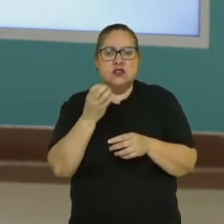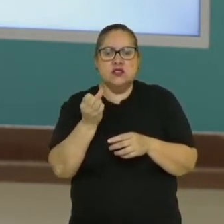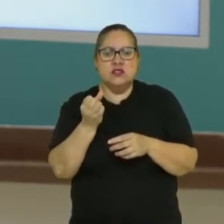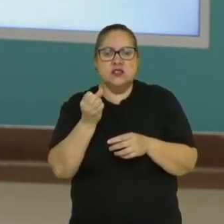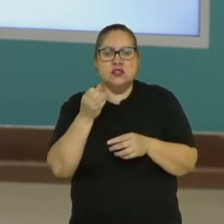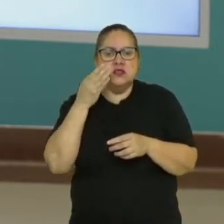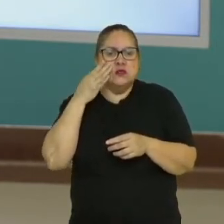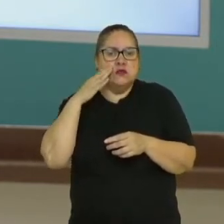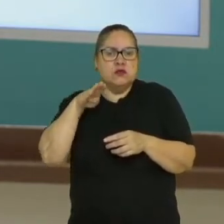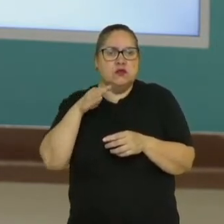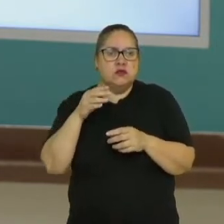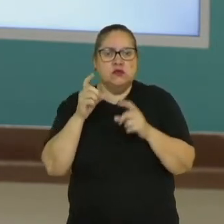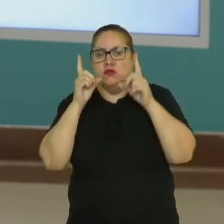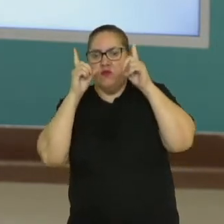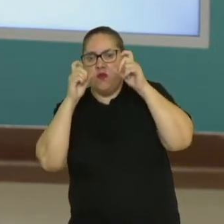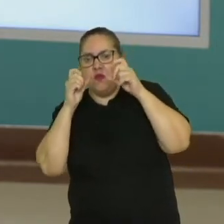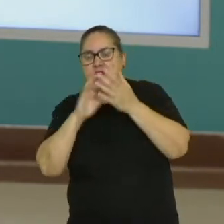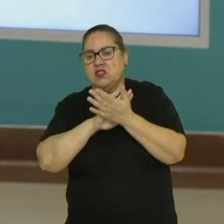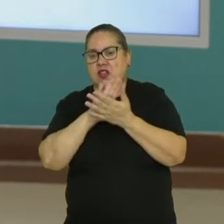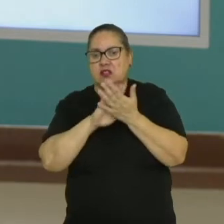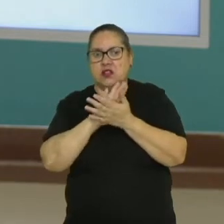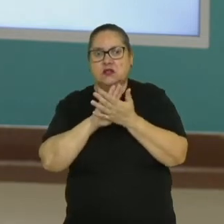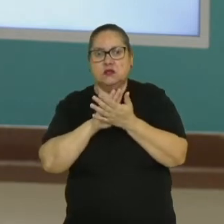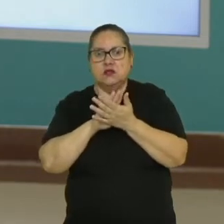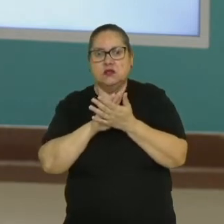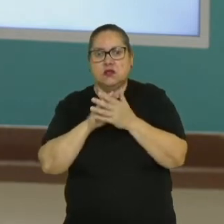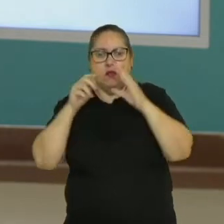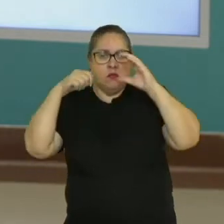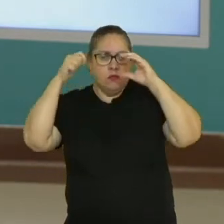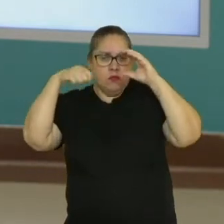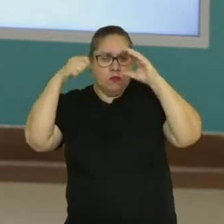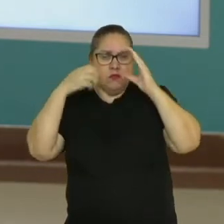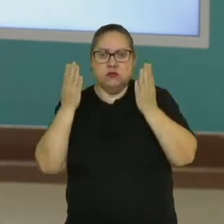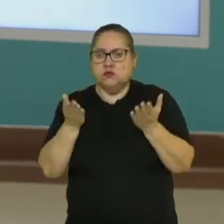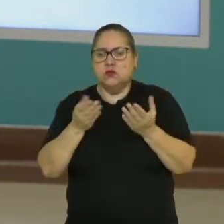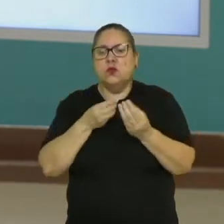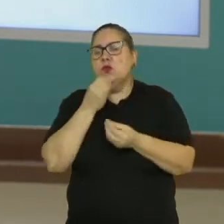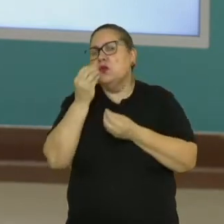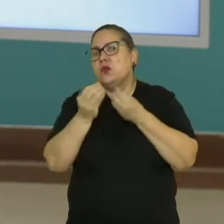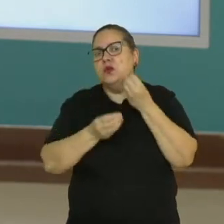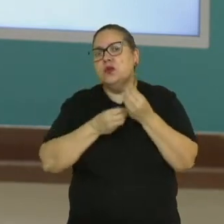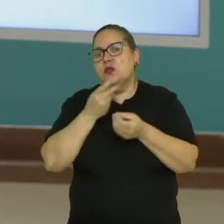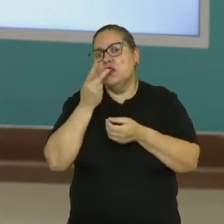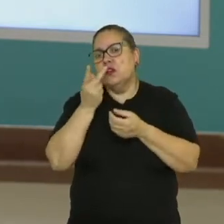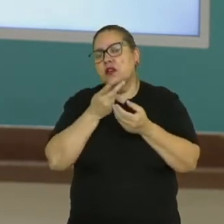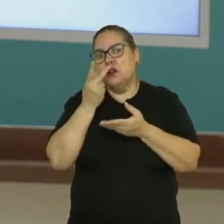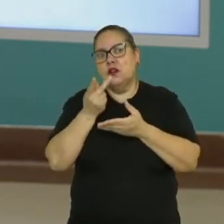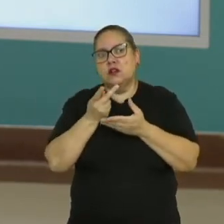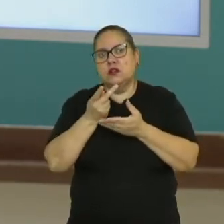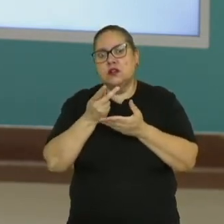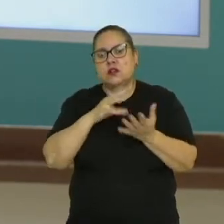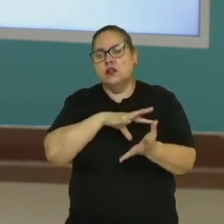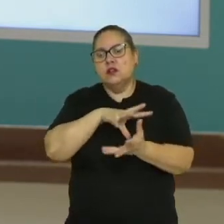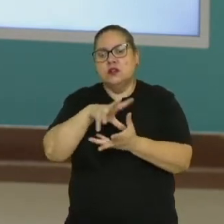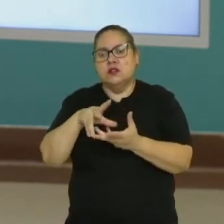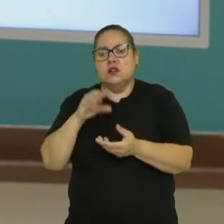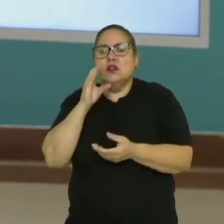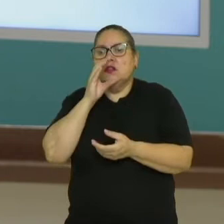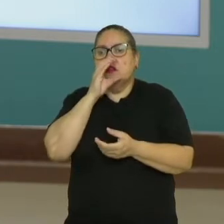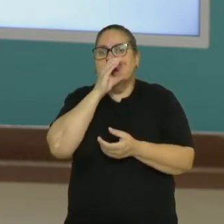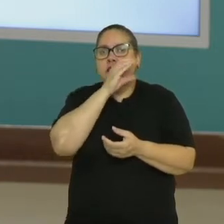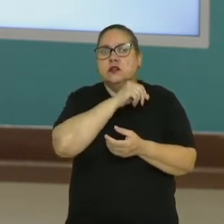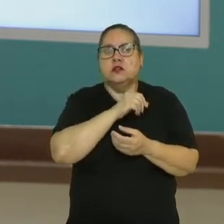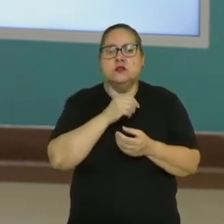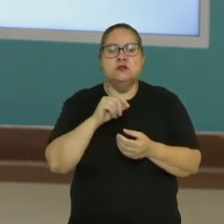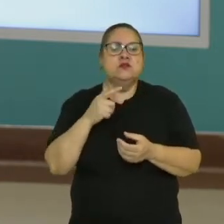Ninguém tirou uma foto, ninguém filmou. Como que você pode dizer que a Terra era muito quente?